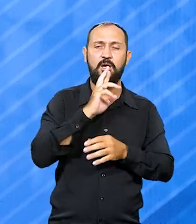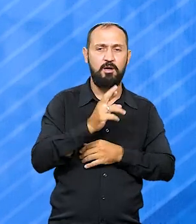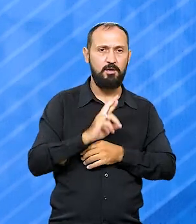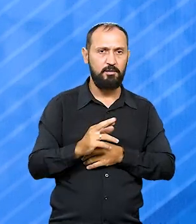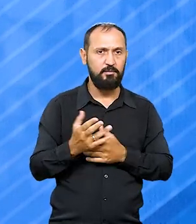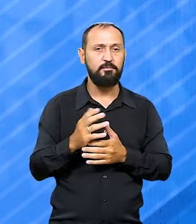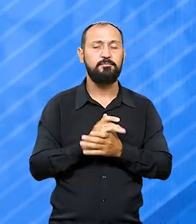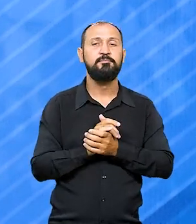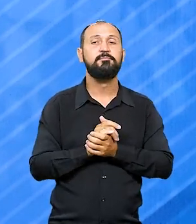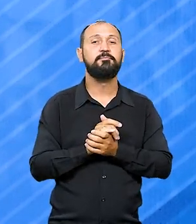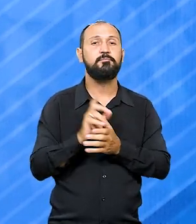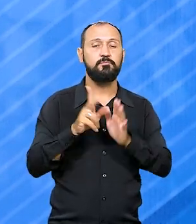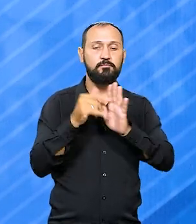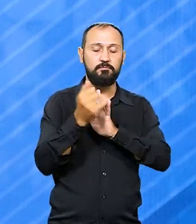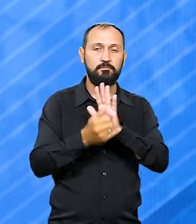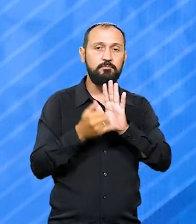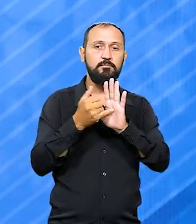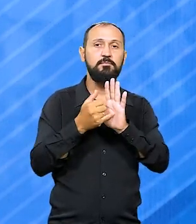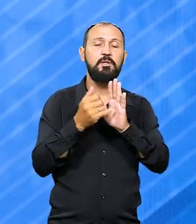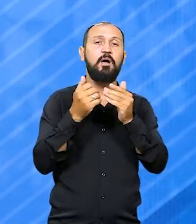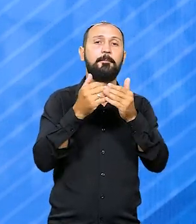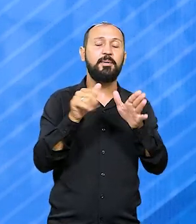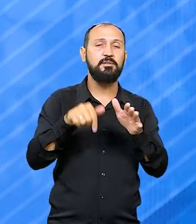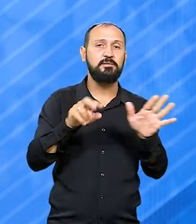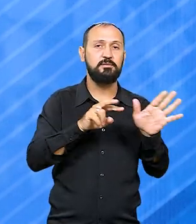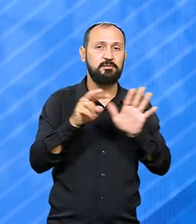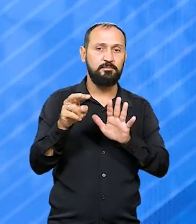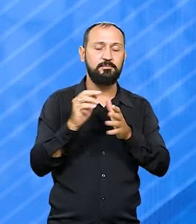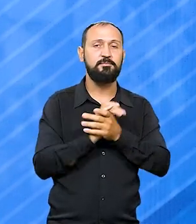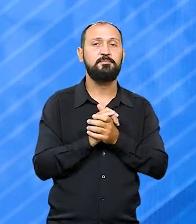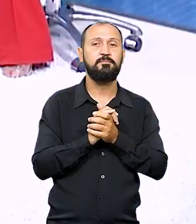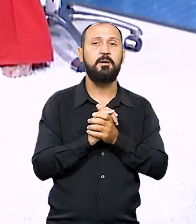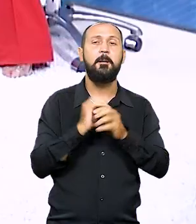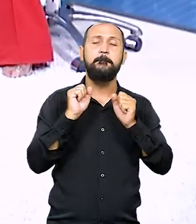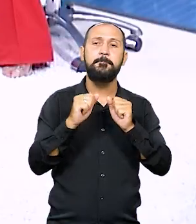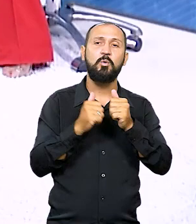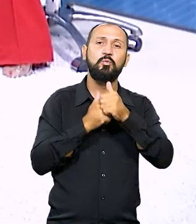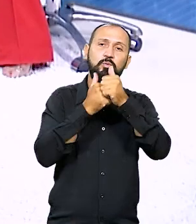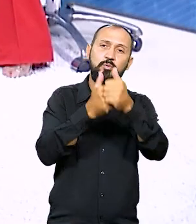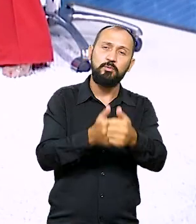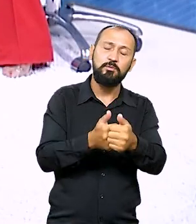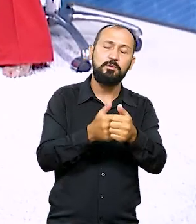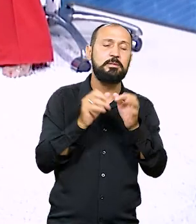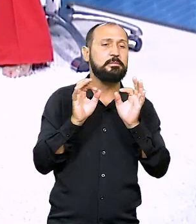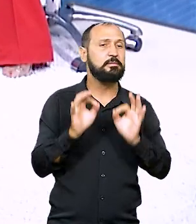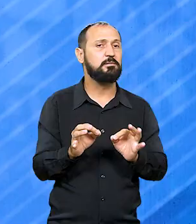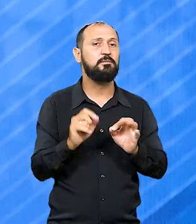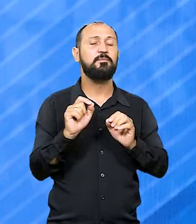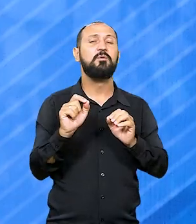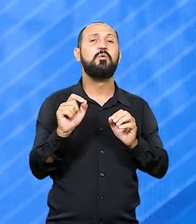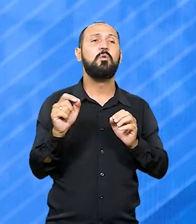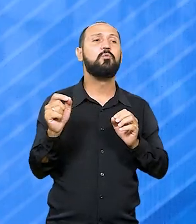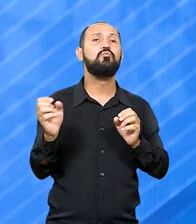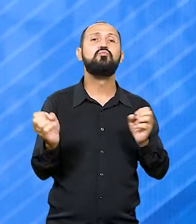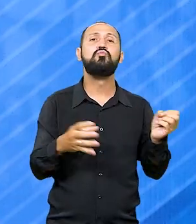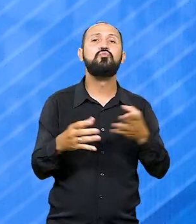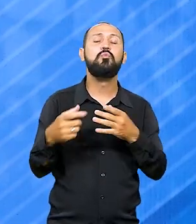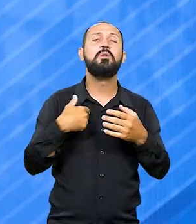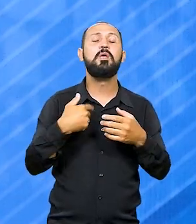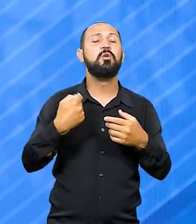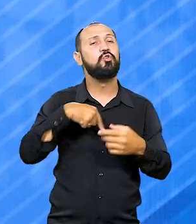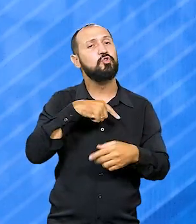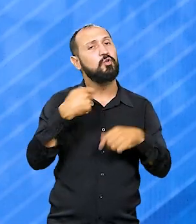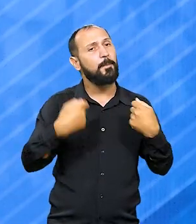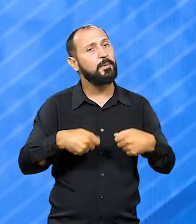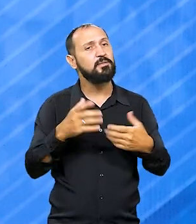dali, respondendo os colegas, é um projeto que nós lançamos essa semana, poderá nortear assertivamente